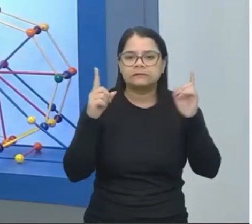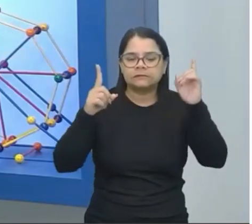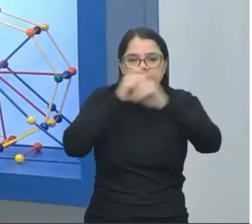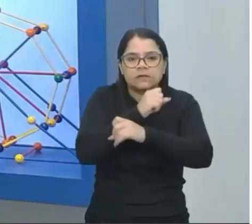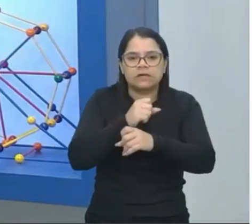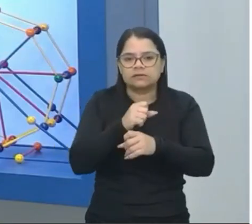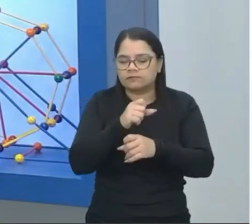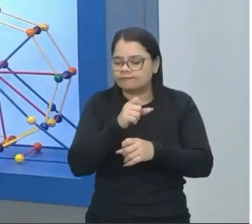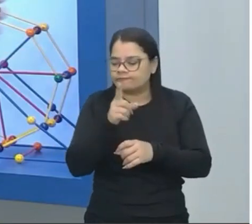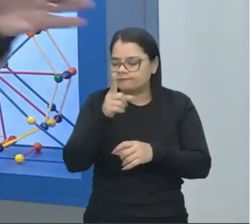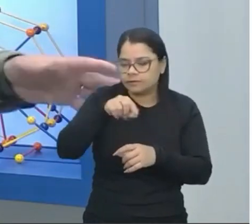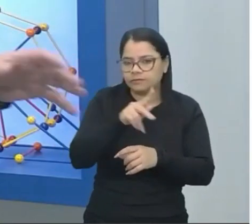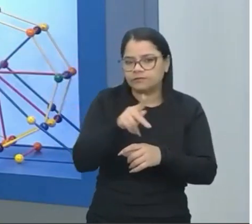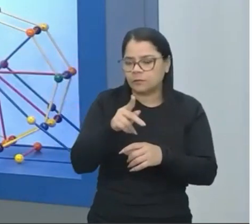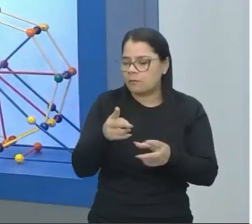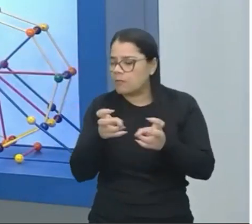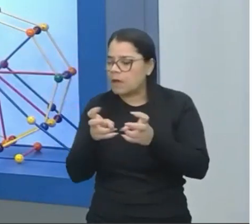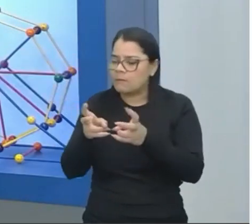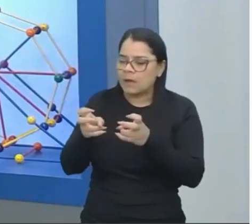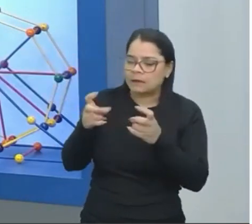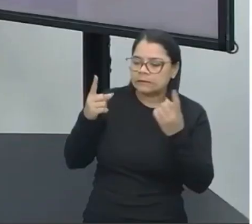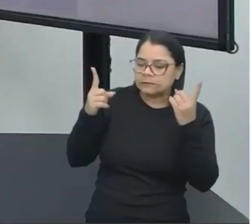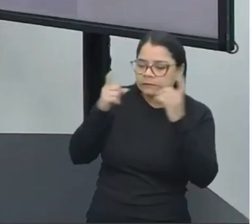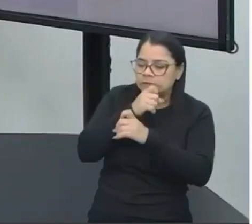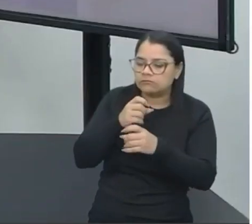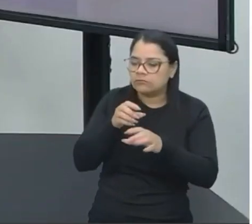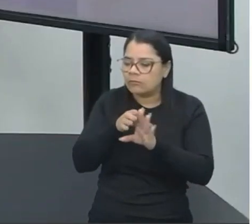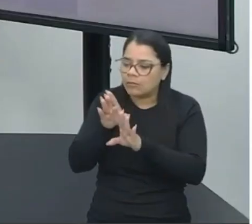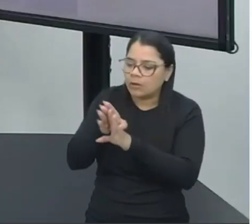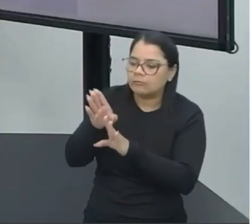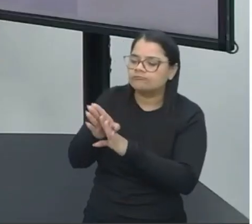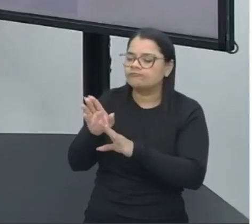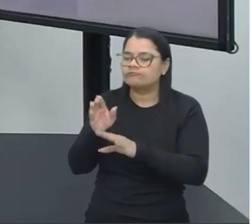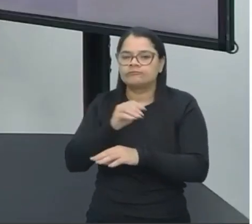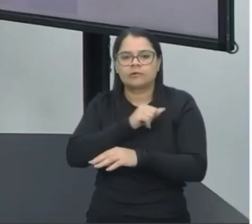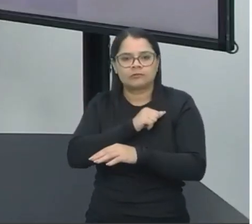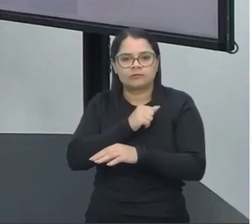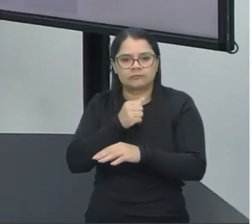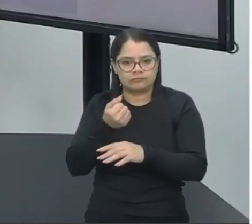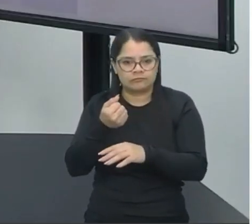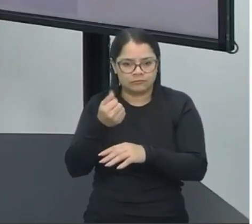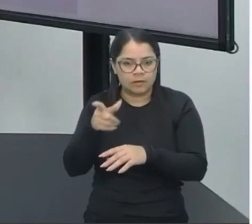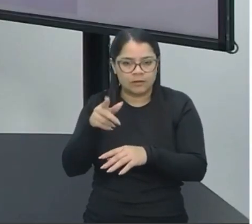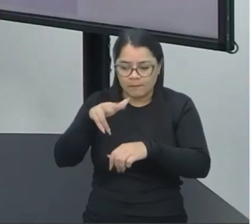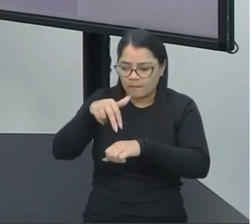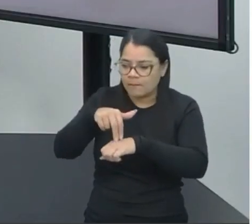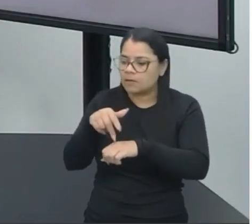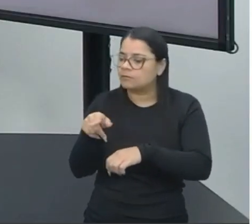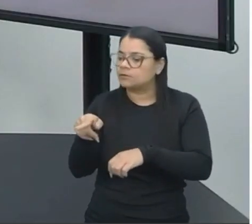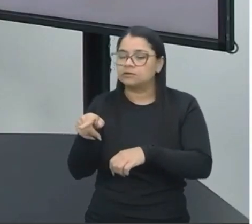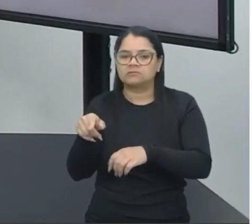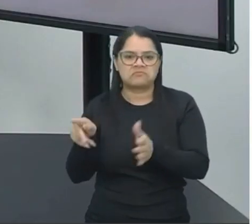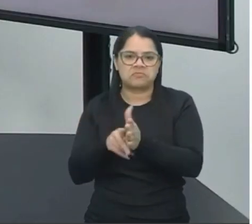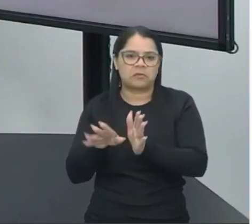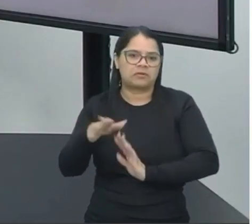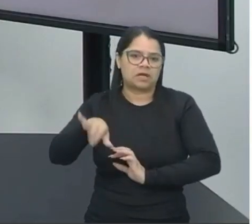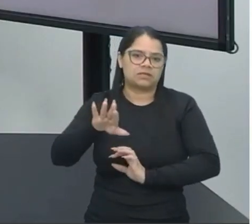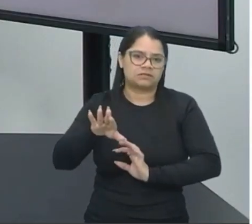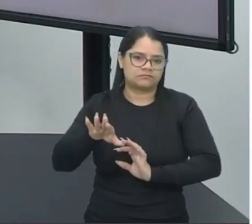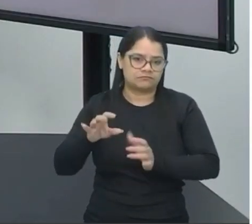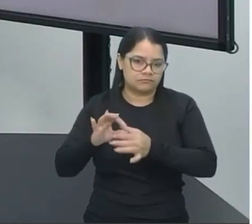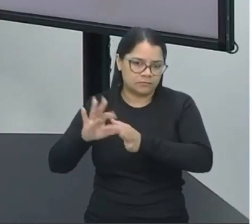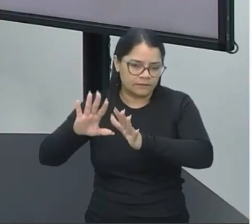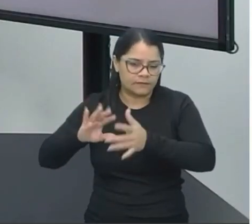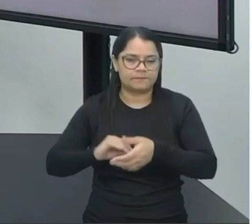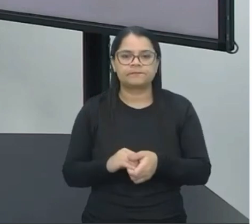e você vai, no mesmo momento, percebendo essas dificuldades e orientando os estudantes, mas sem tirar o protagonismo deles. Nesse